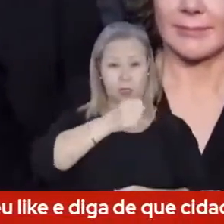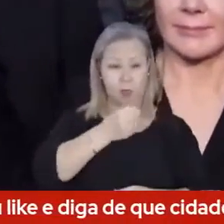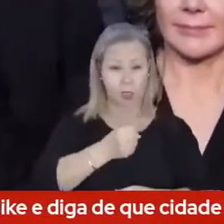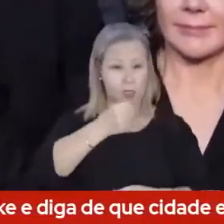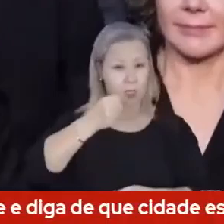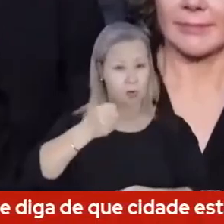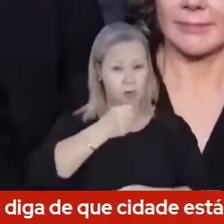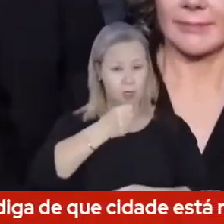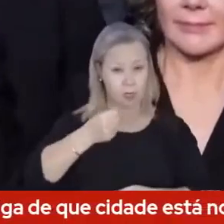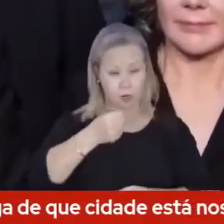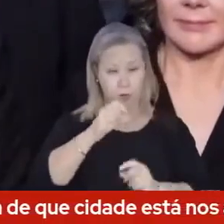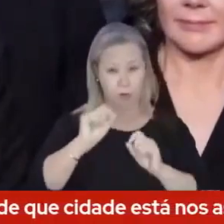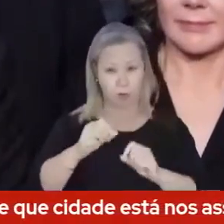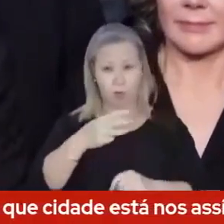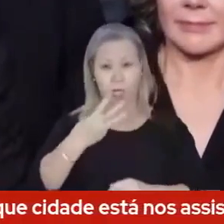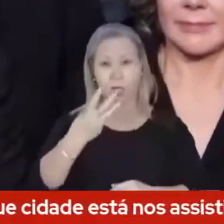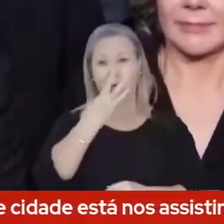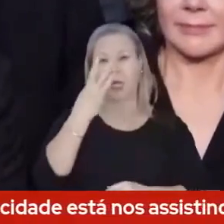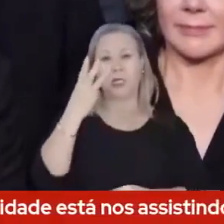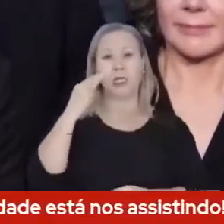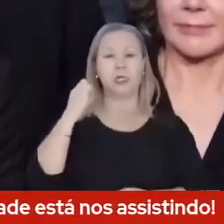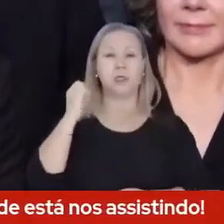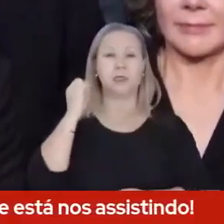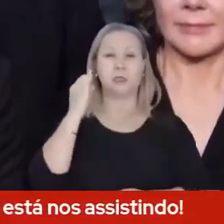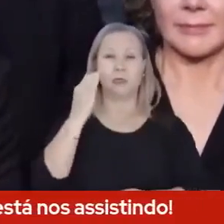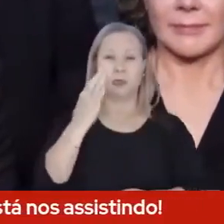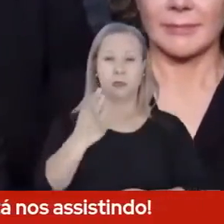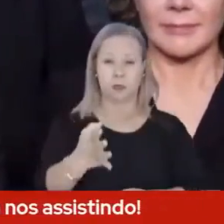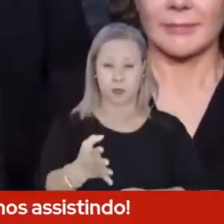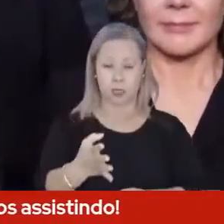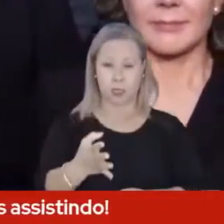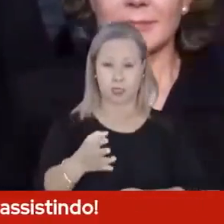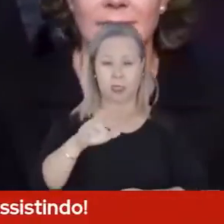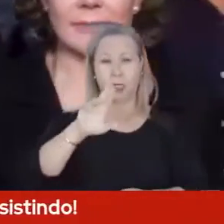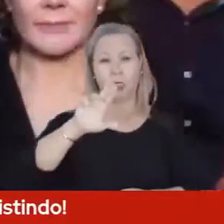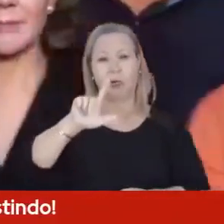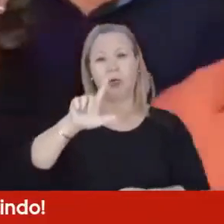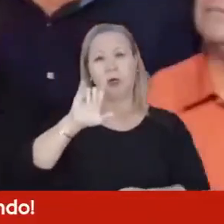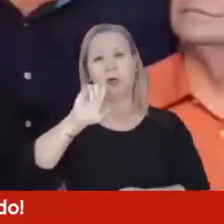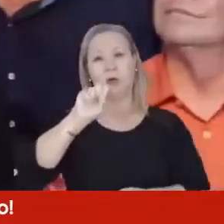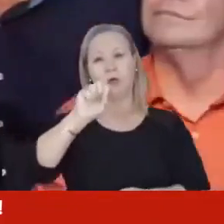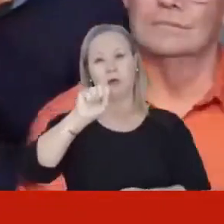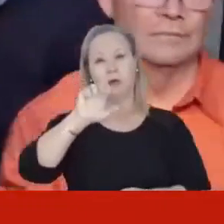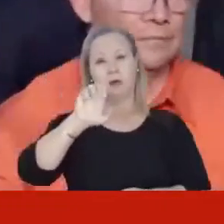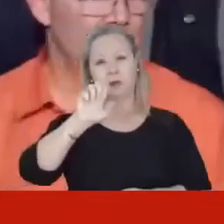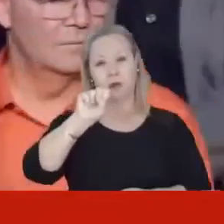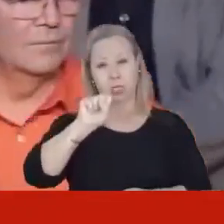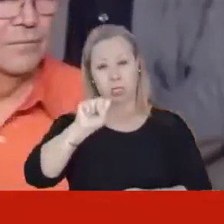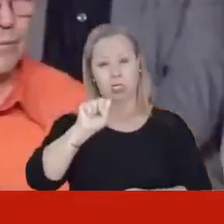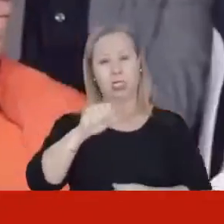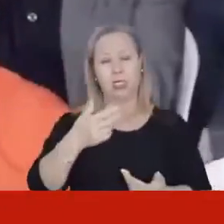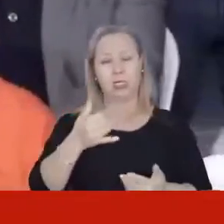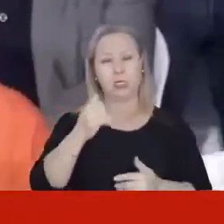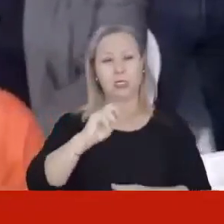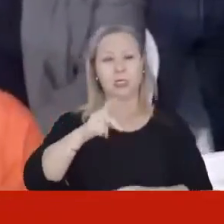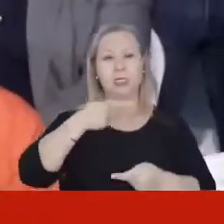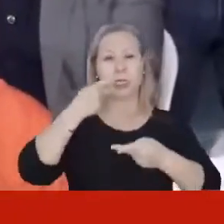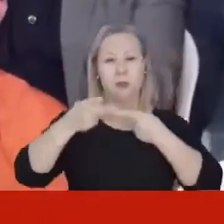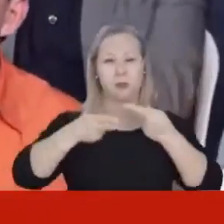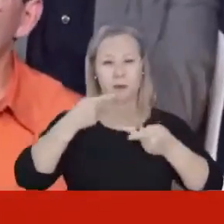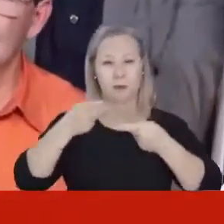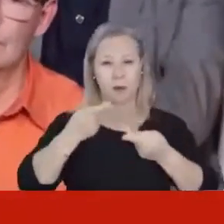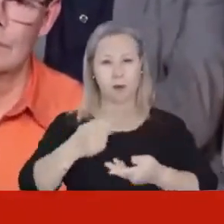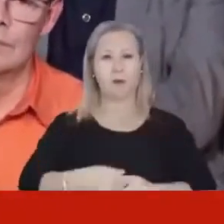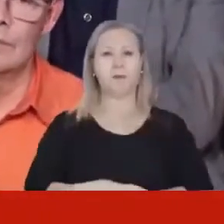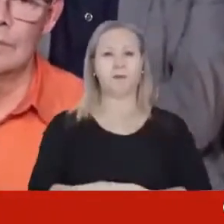às 3 horas da manhã, o doutor Ulisses Guimarães proferiu um dos grandes discursos da história